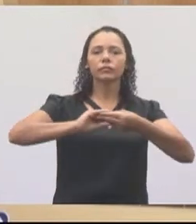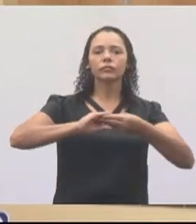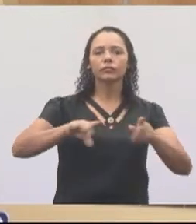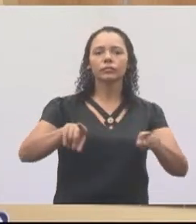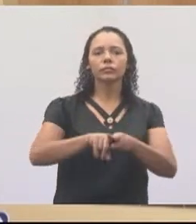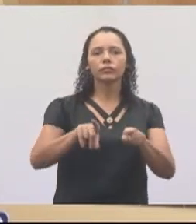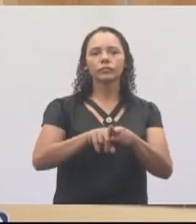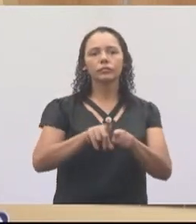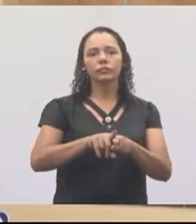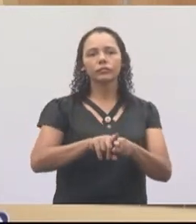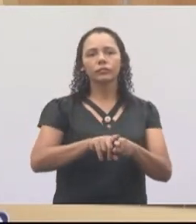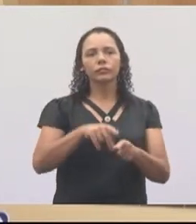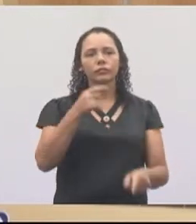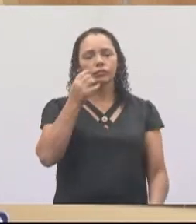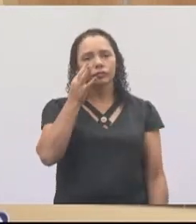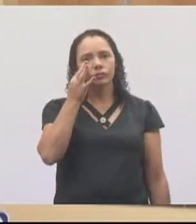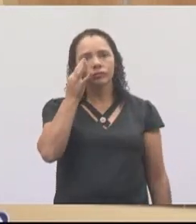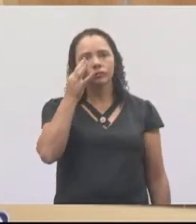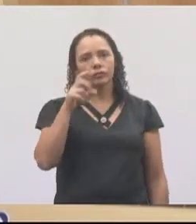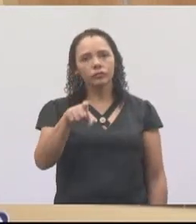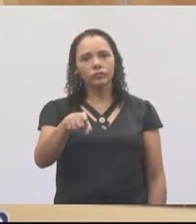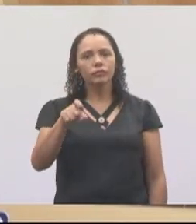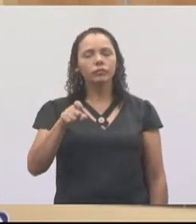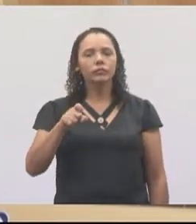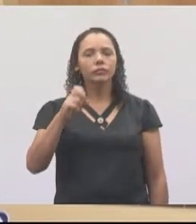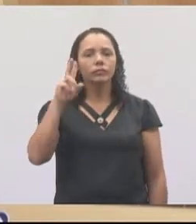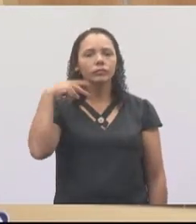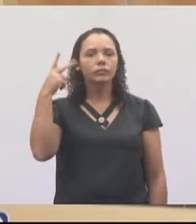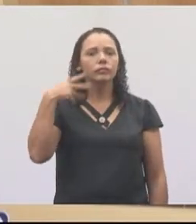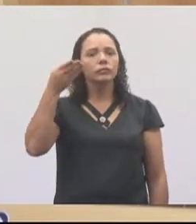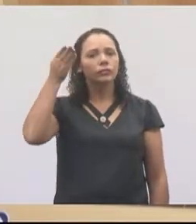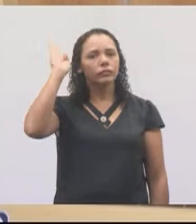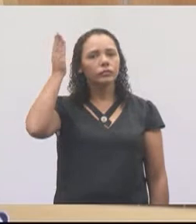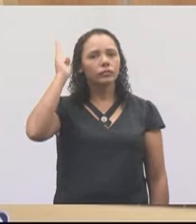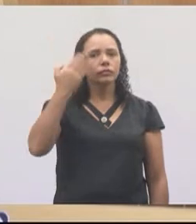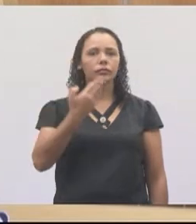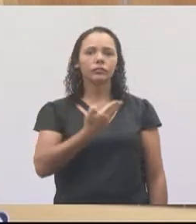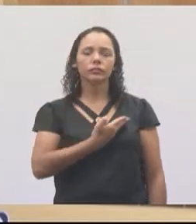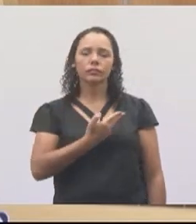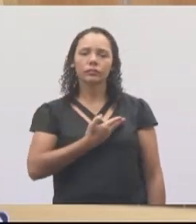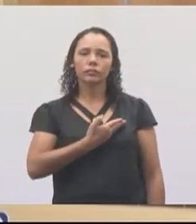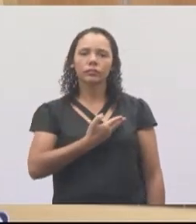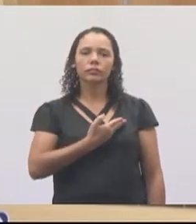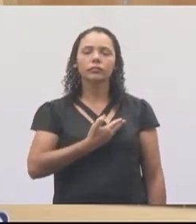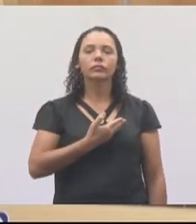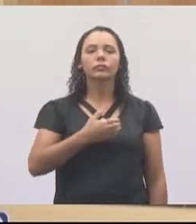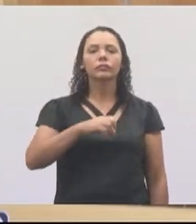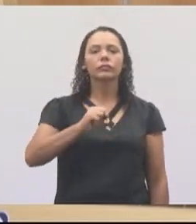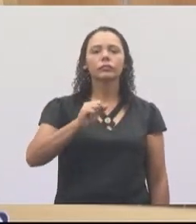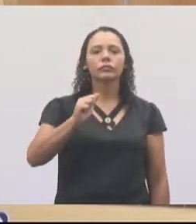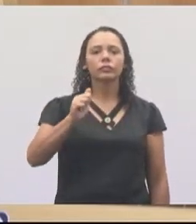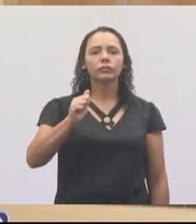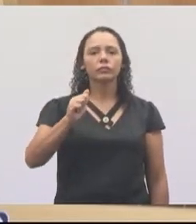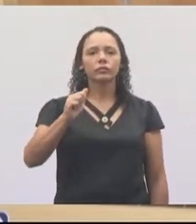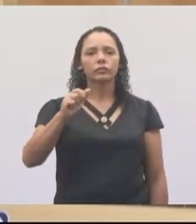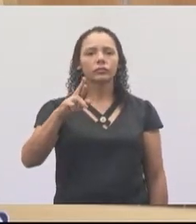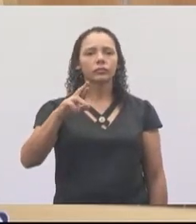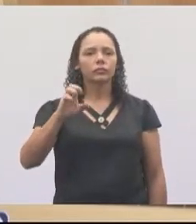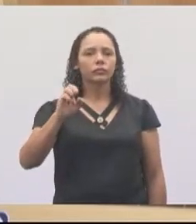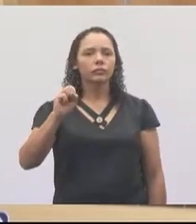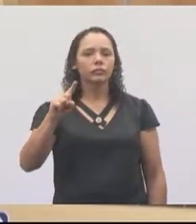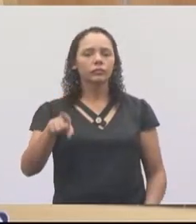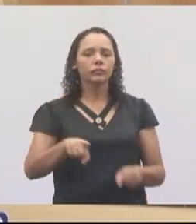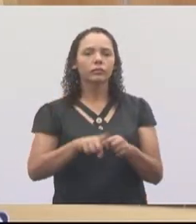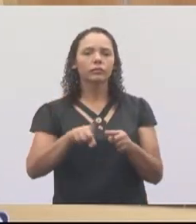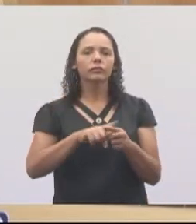cumprimentar a presença ilustre aqui do nosso ex-vereador de Taubaté, o amigo Salvador Soares, Solange,